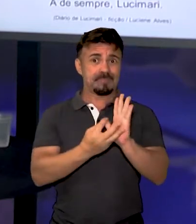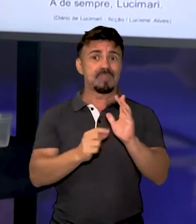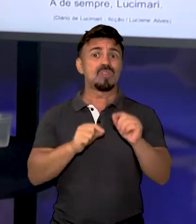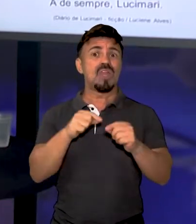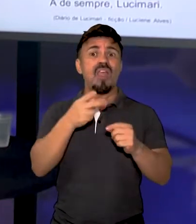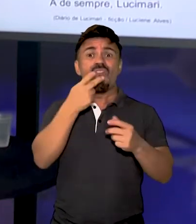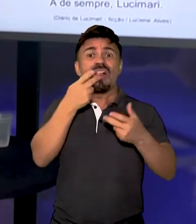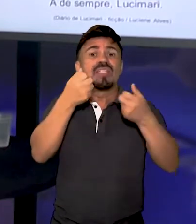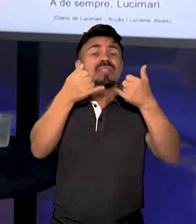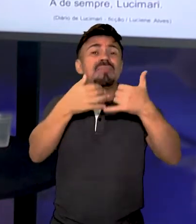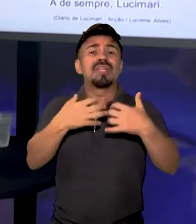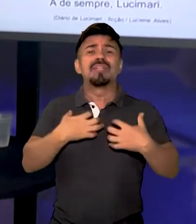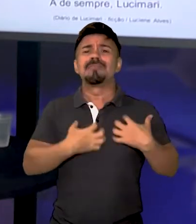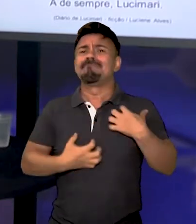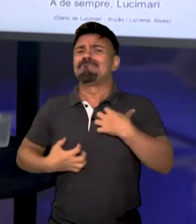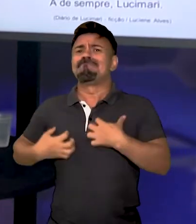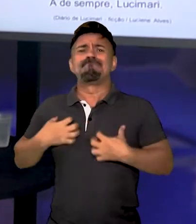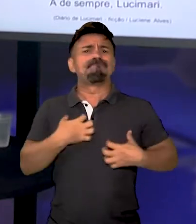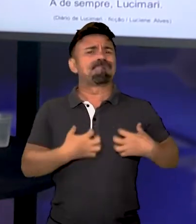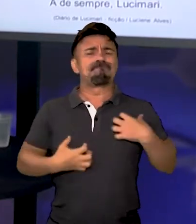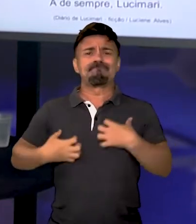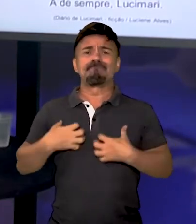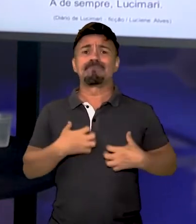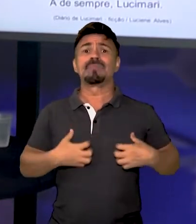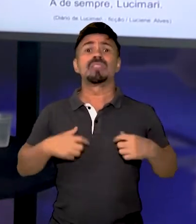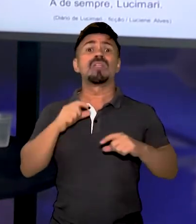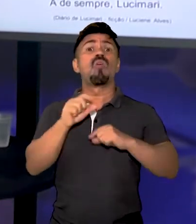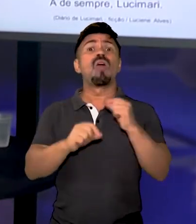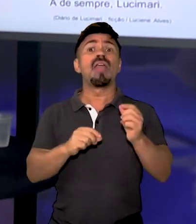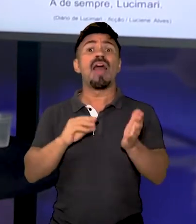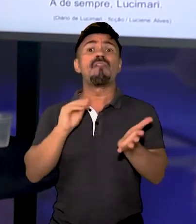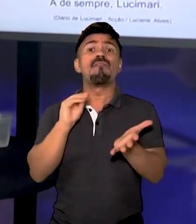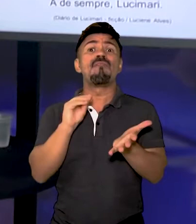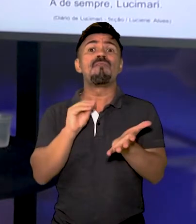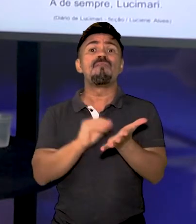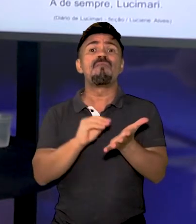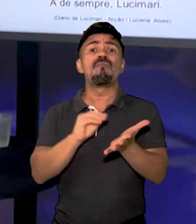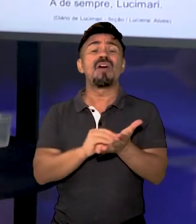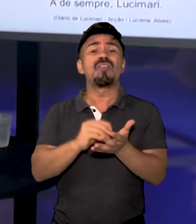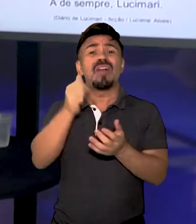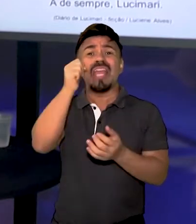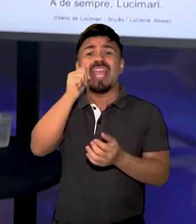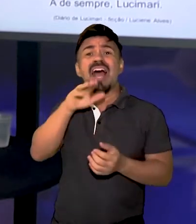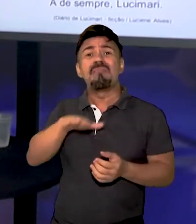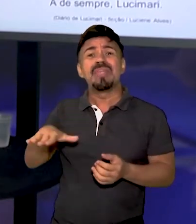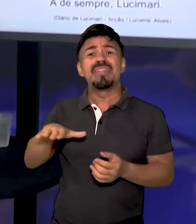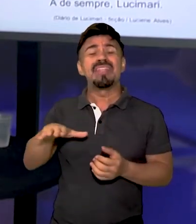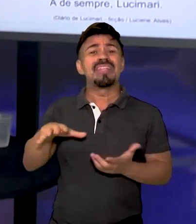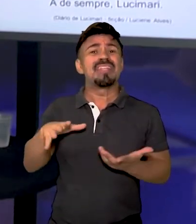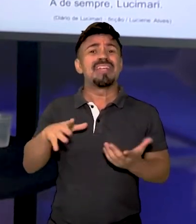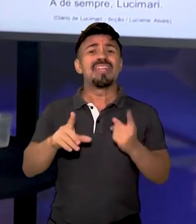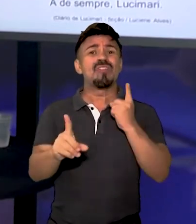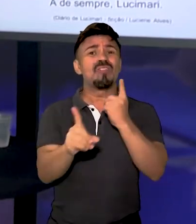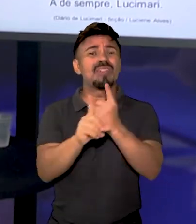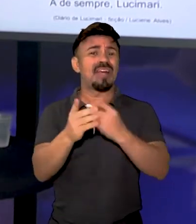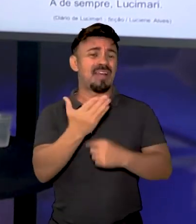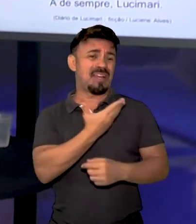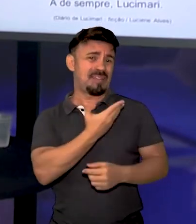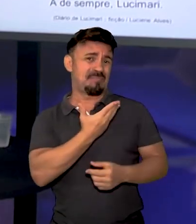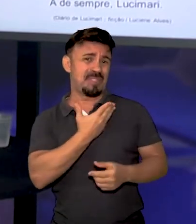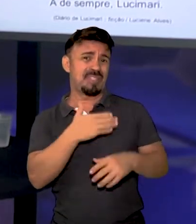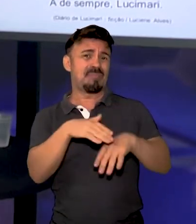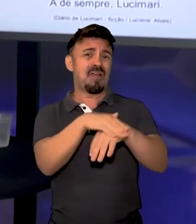falando sobre a angústia e a falta que ela está sentindo de encontrar com as colegas, de encontrar